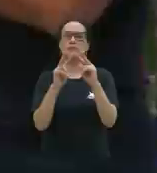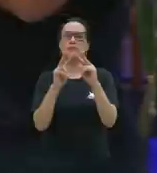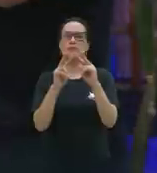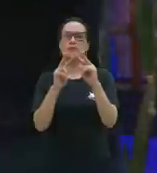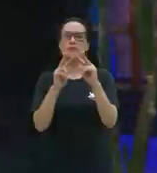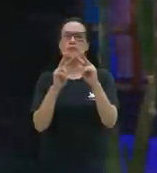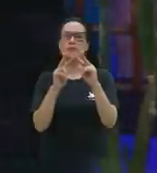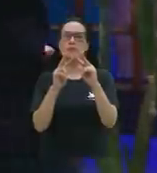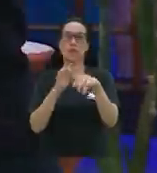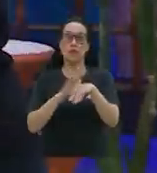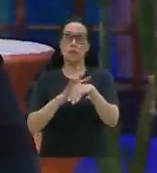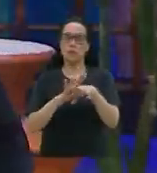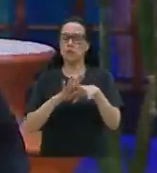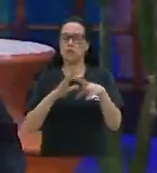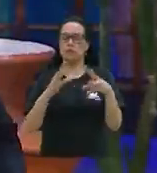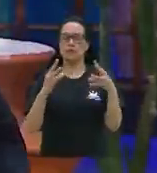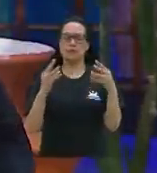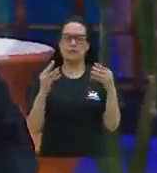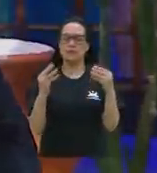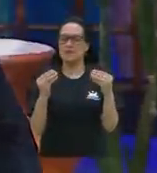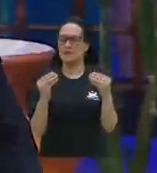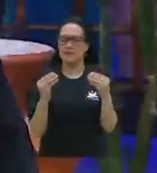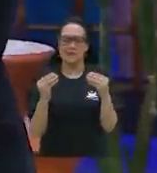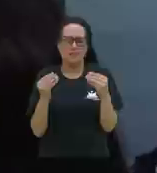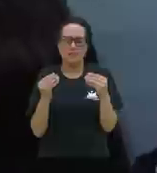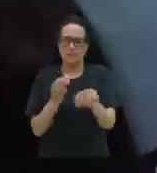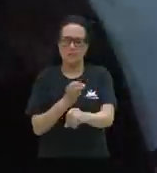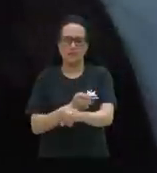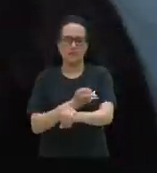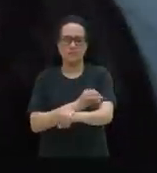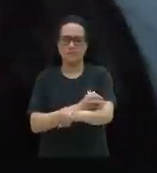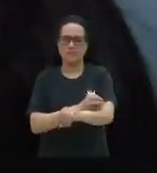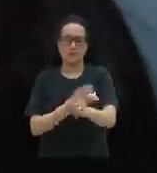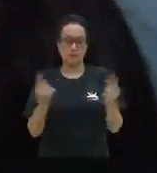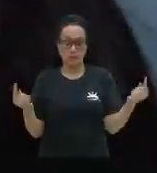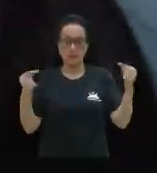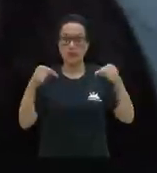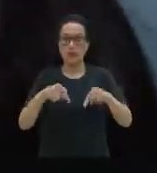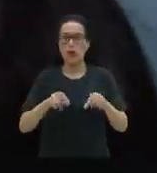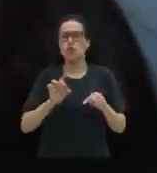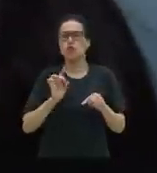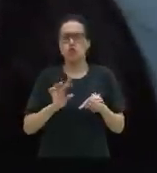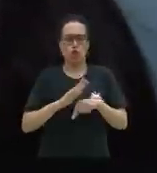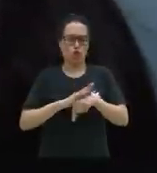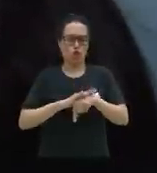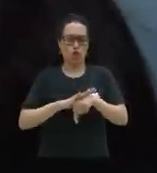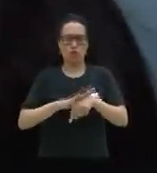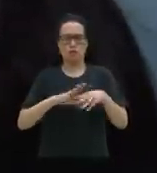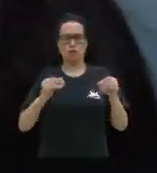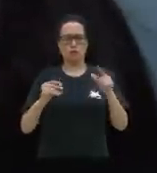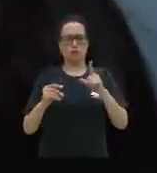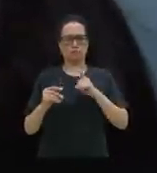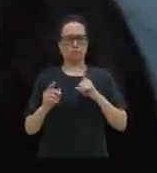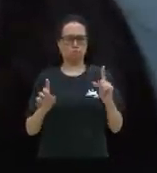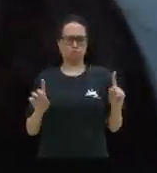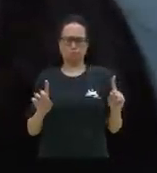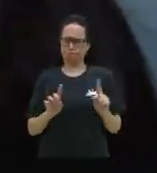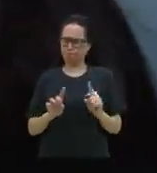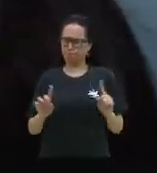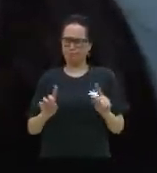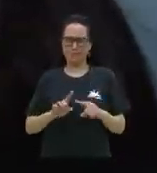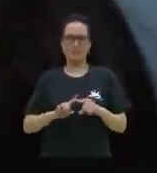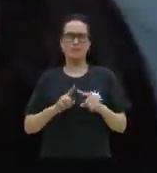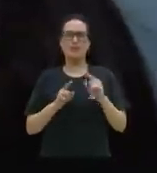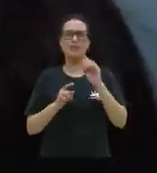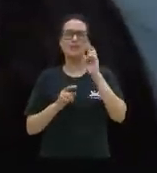enfermidades. Eles não vinham apenas para ser curados, mas para ouvir aquele